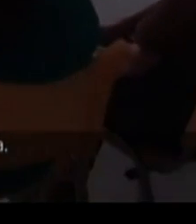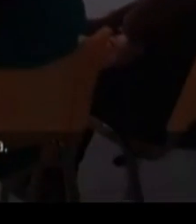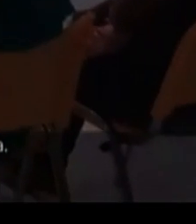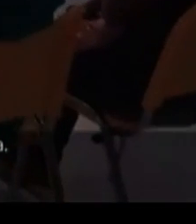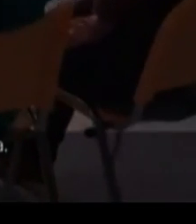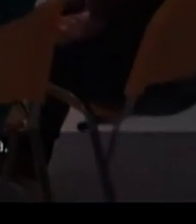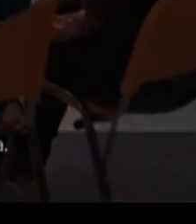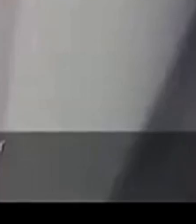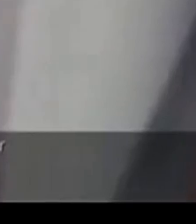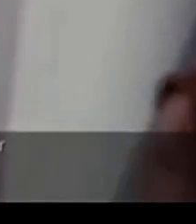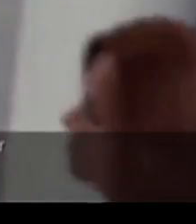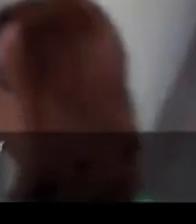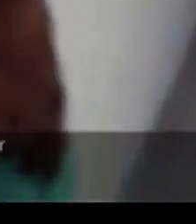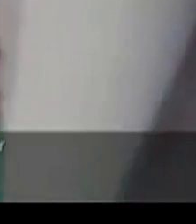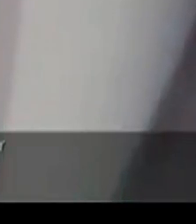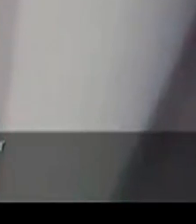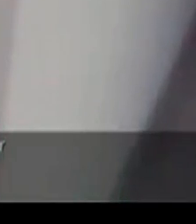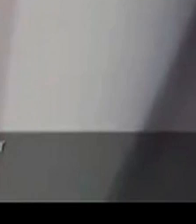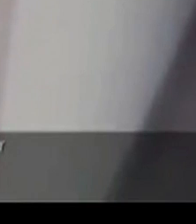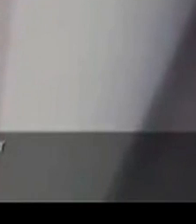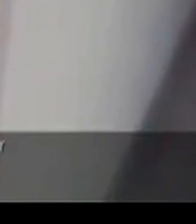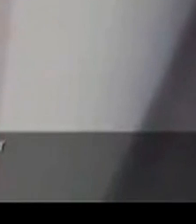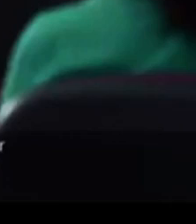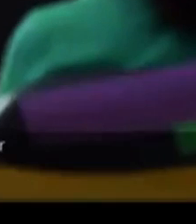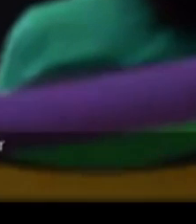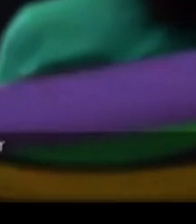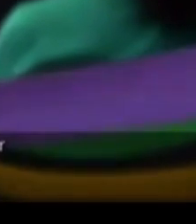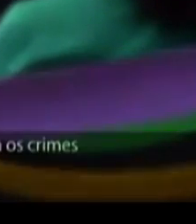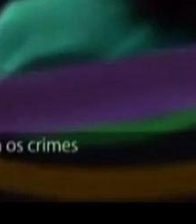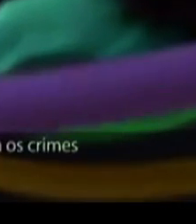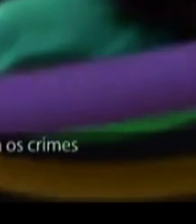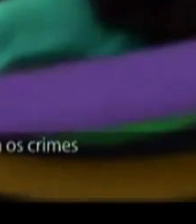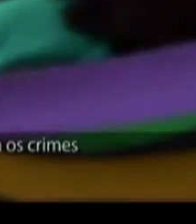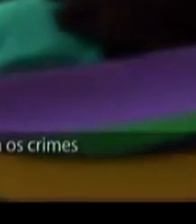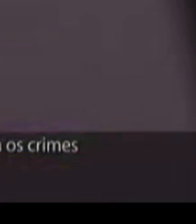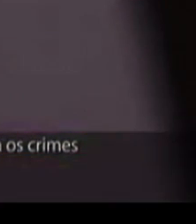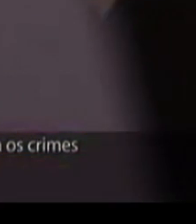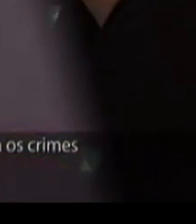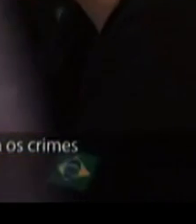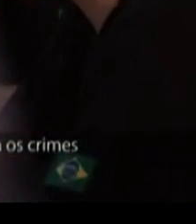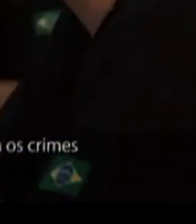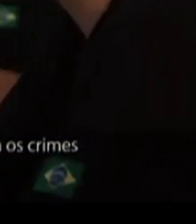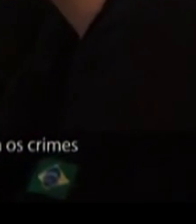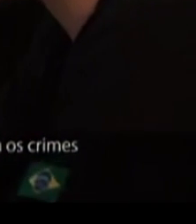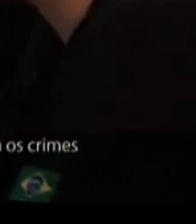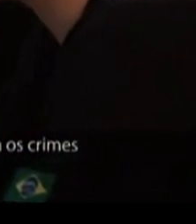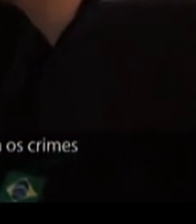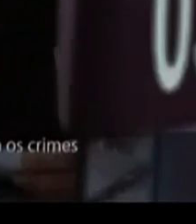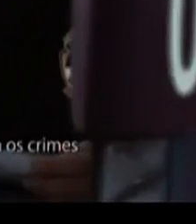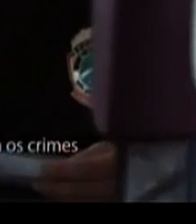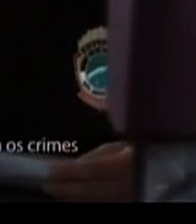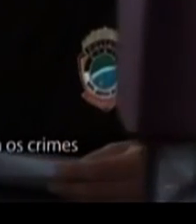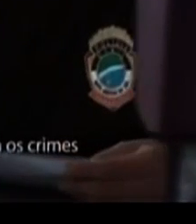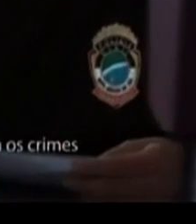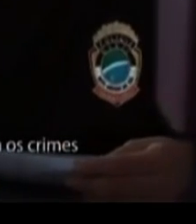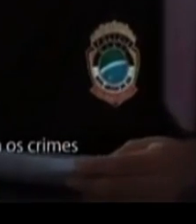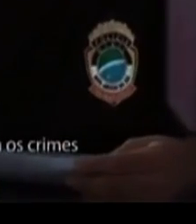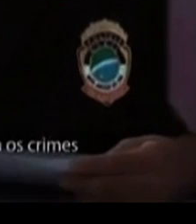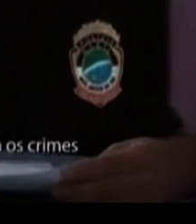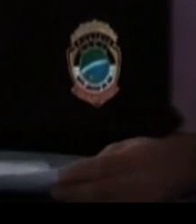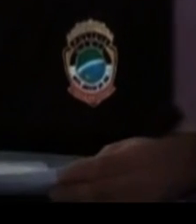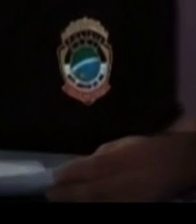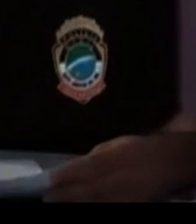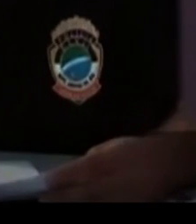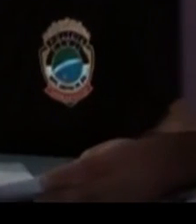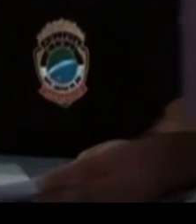a cidadania. A Delegacia Especializada de Atendimento à Mulher promove ações de prevenção, proteção e investigação contra